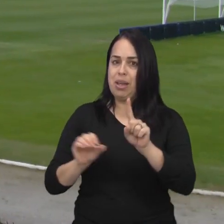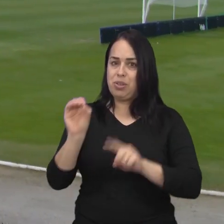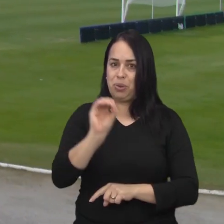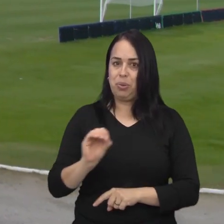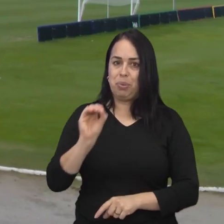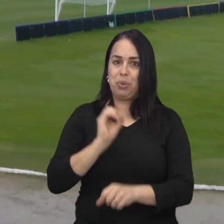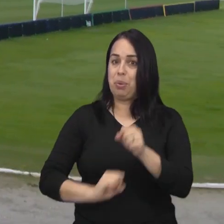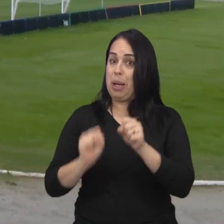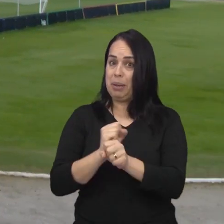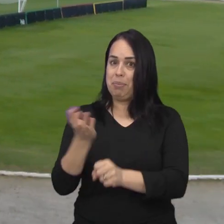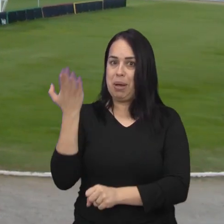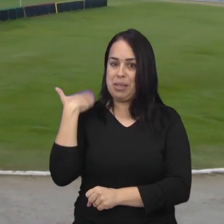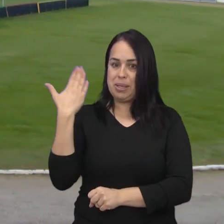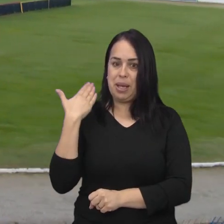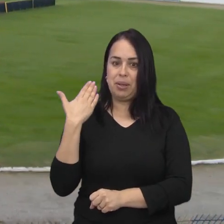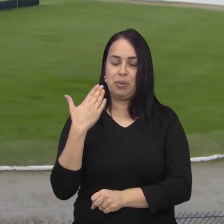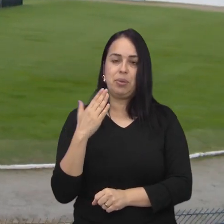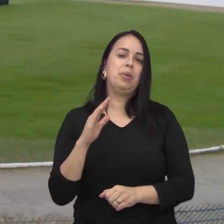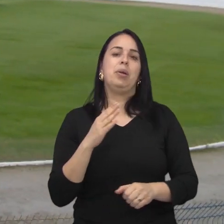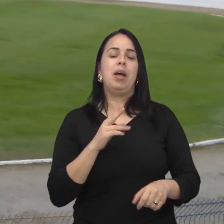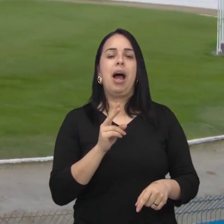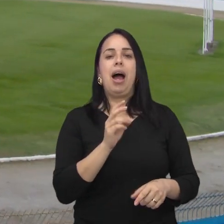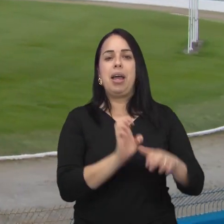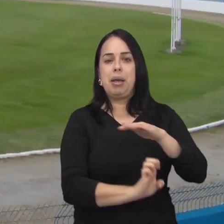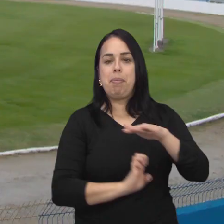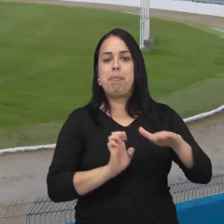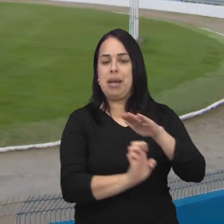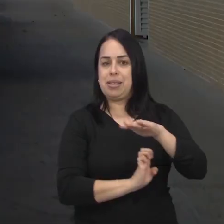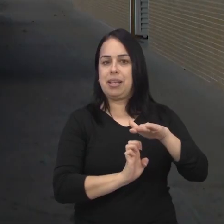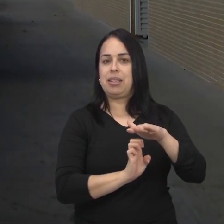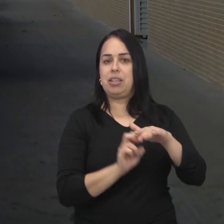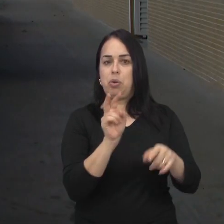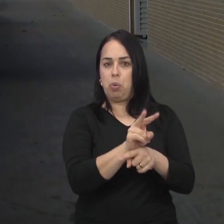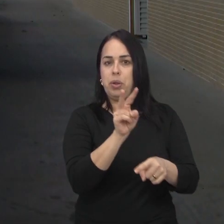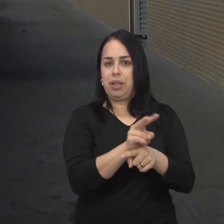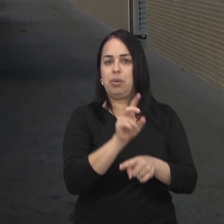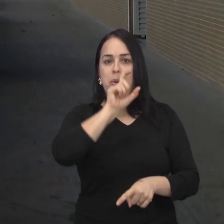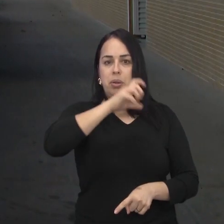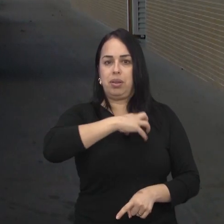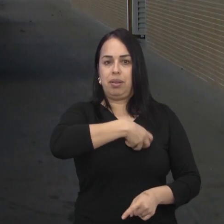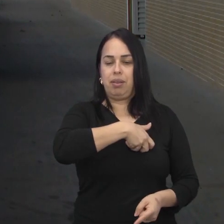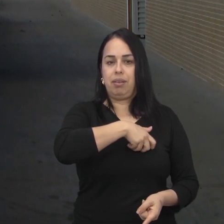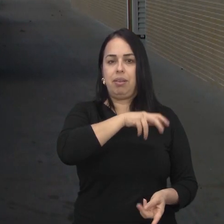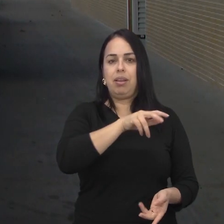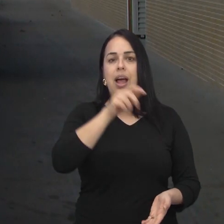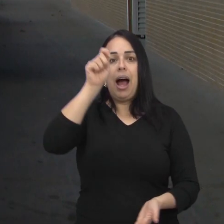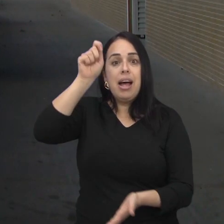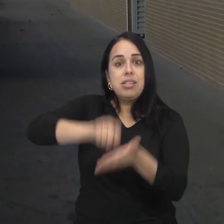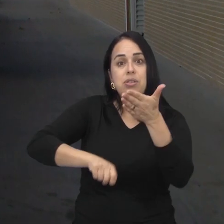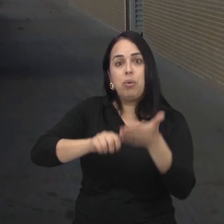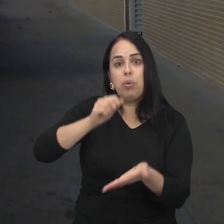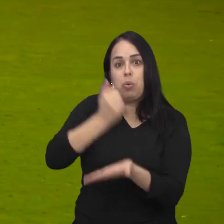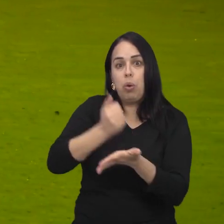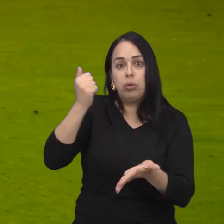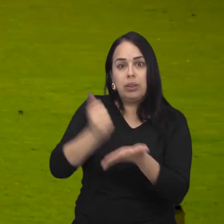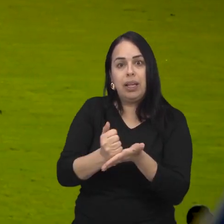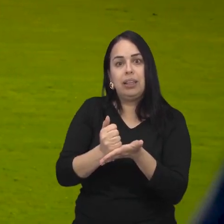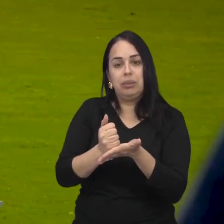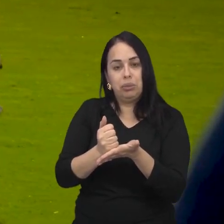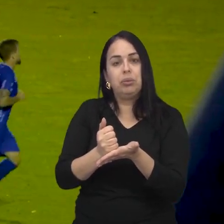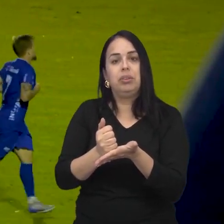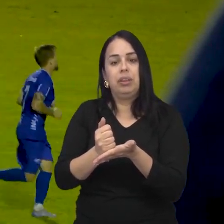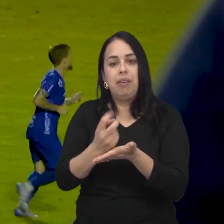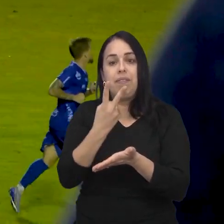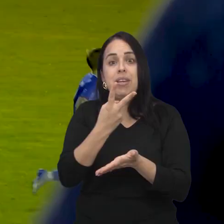de 2023, o grupo que comanda o futebol do São José assinou a concessão do estádio por 25 anos e passou